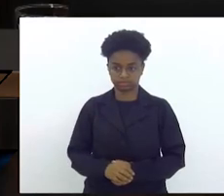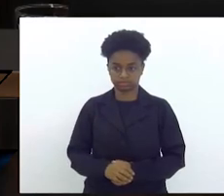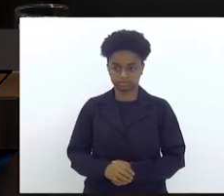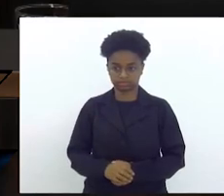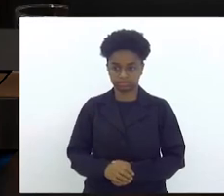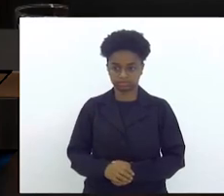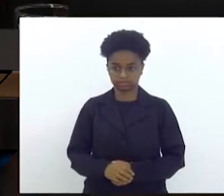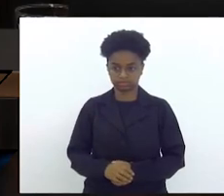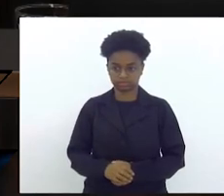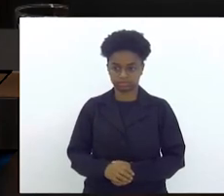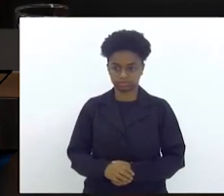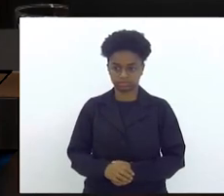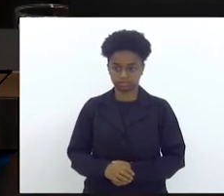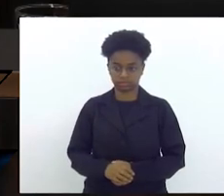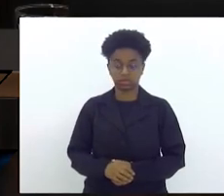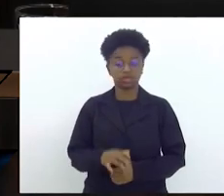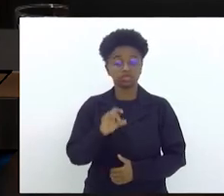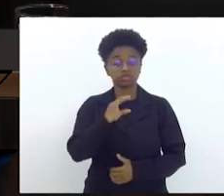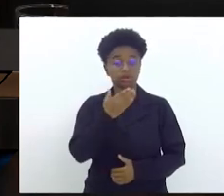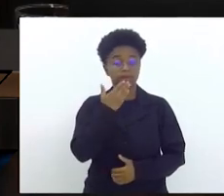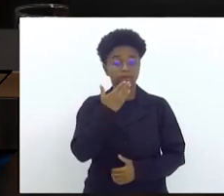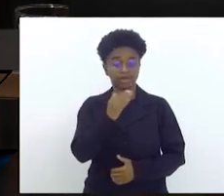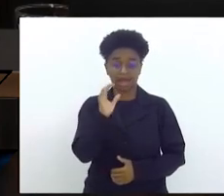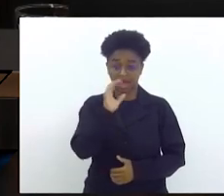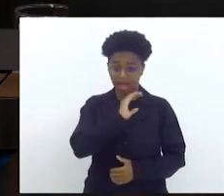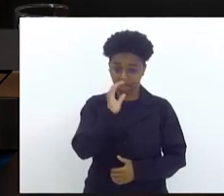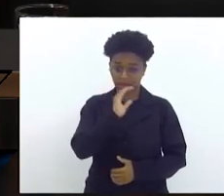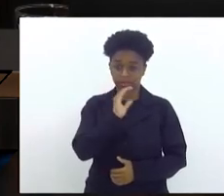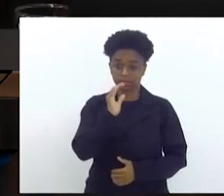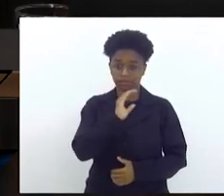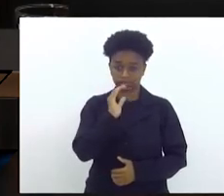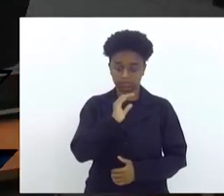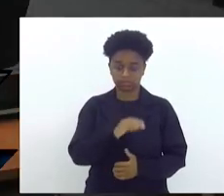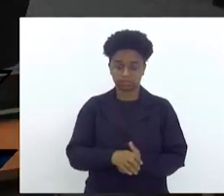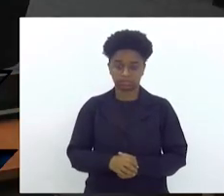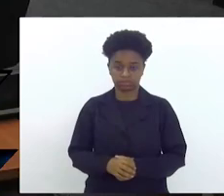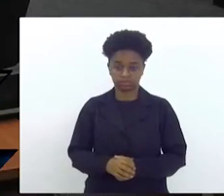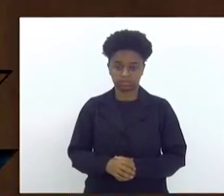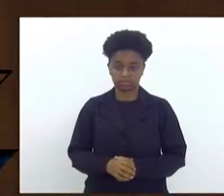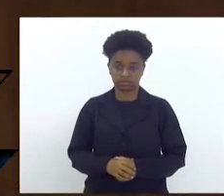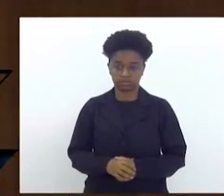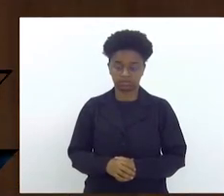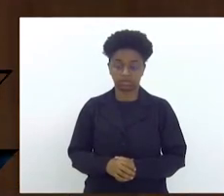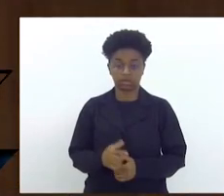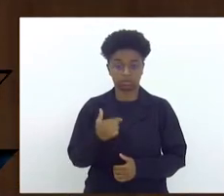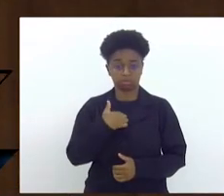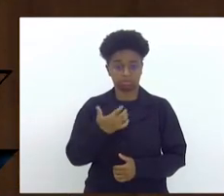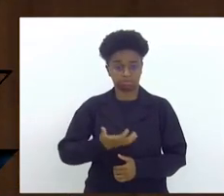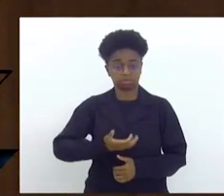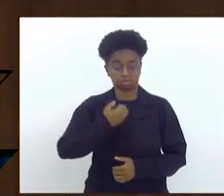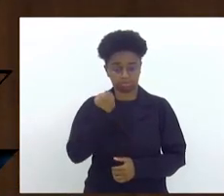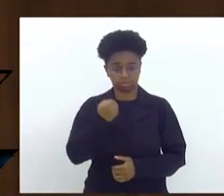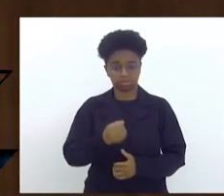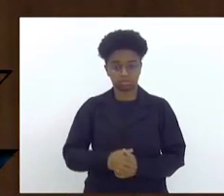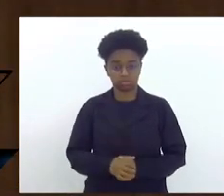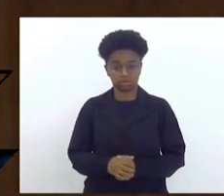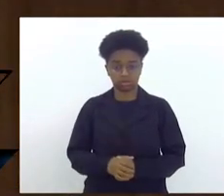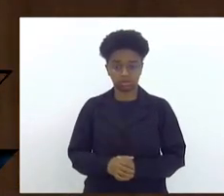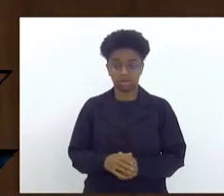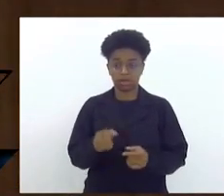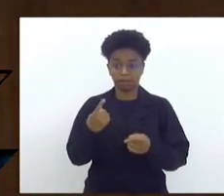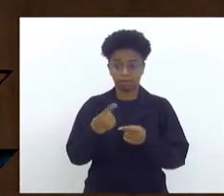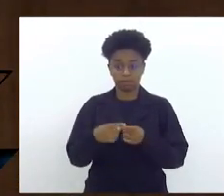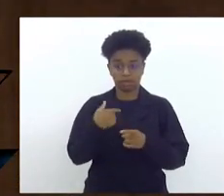a minha fala só pediria brevidade por conta dos inscritos eu estou surpreso porque não